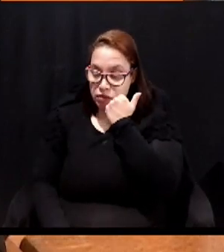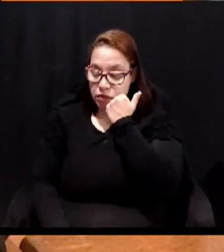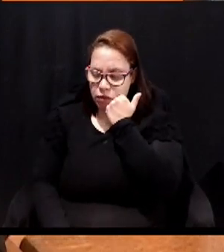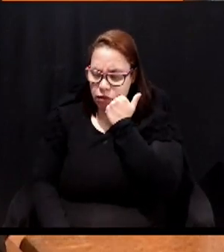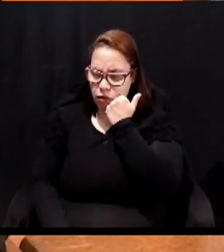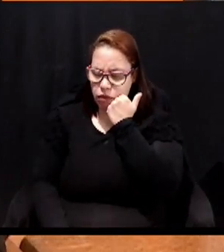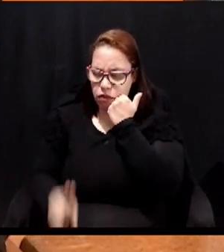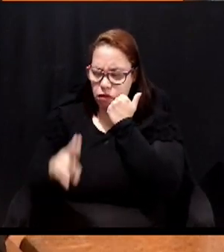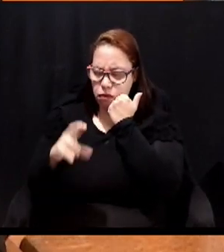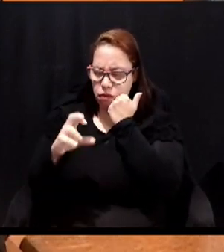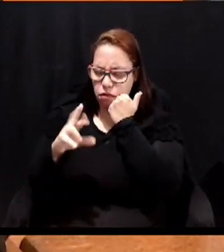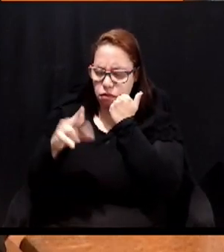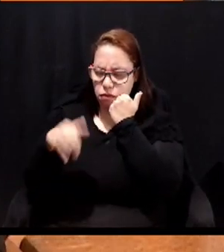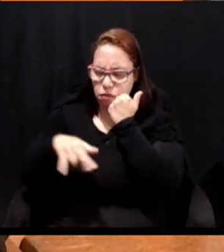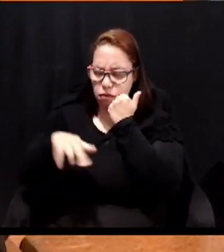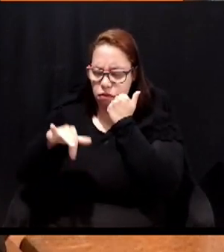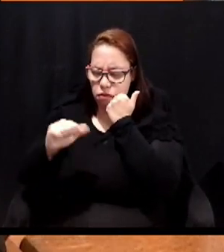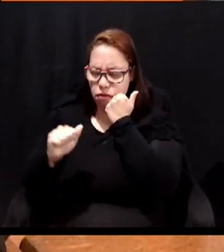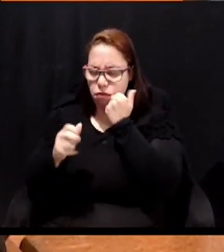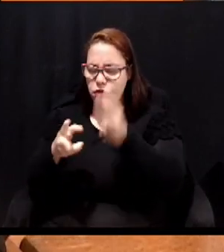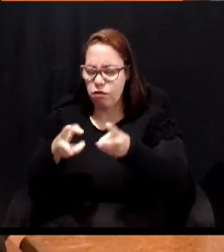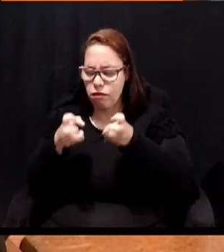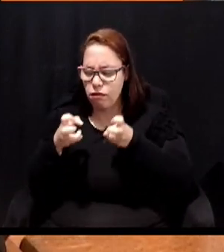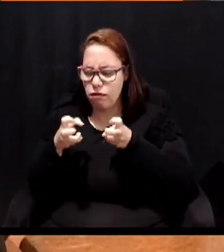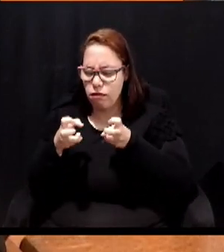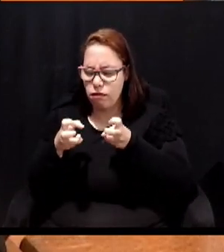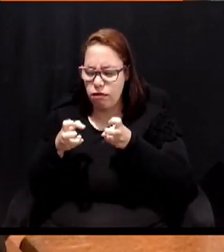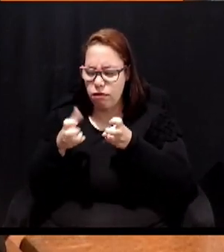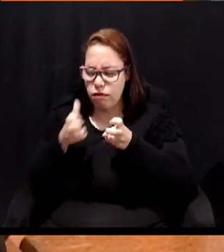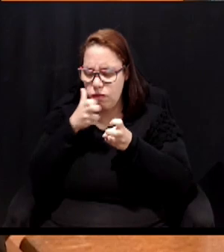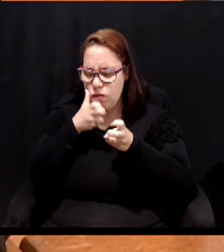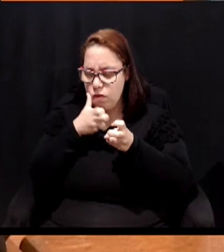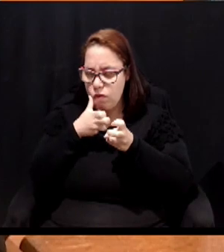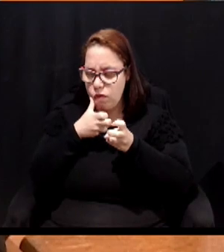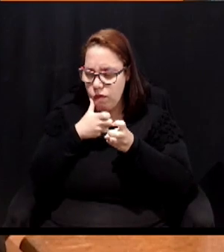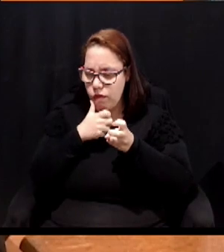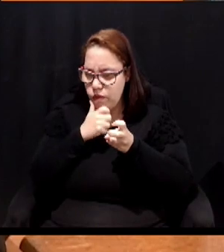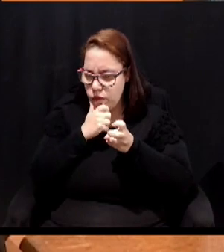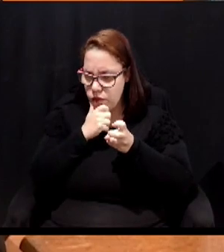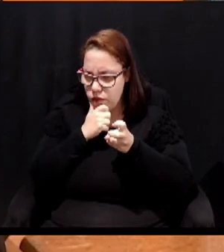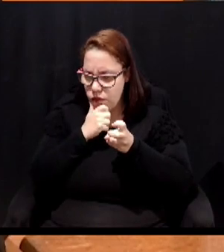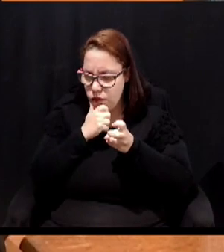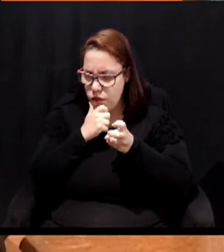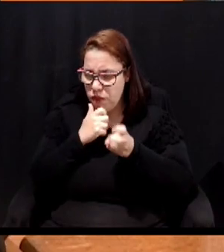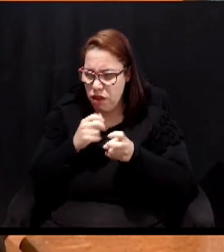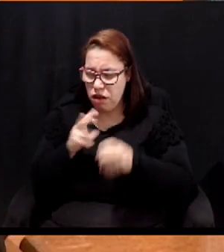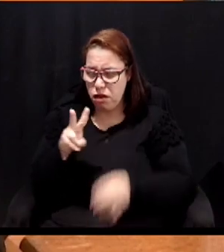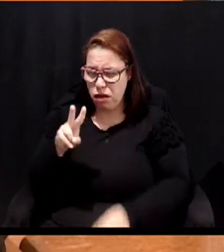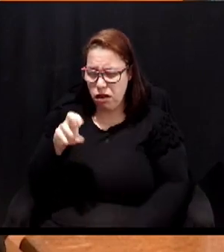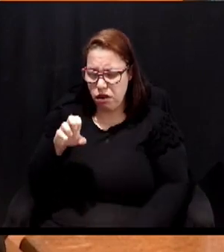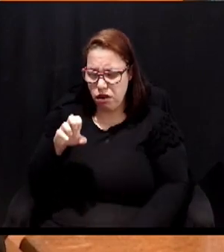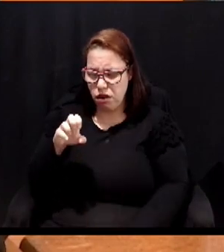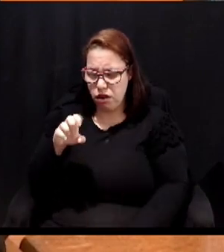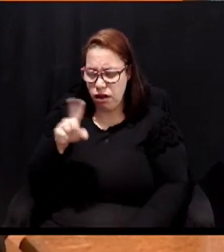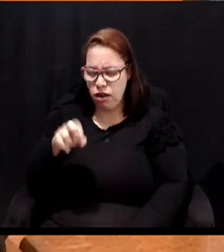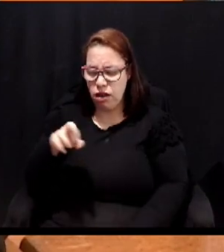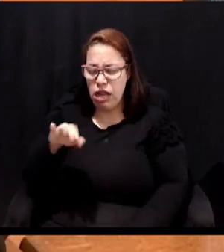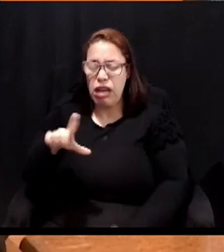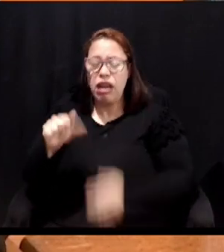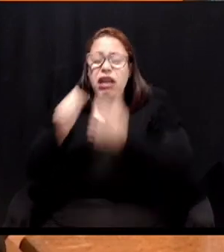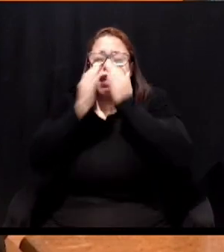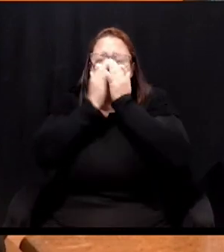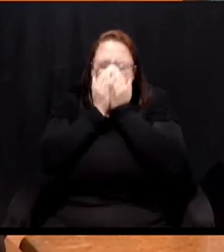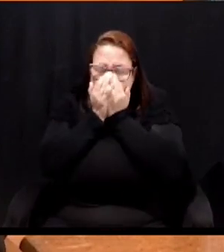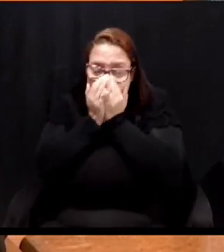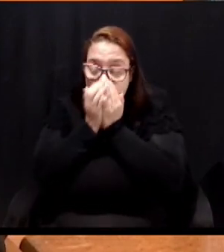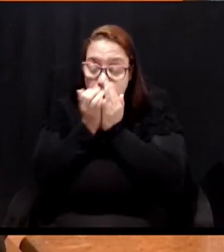Mas a gente percebe aí que tem da Venezuela, tem bastante gente, da Colômbia,